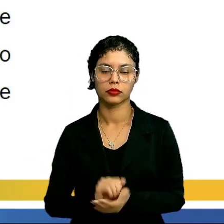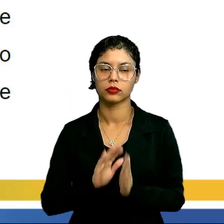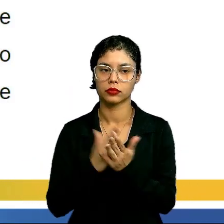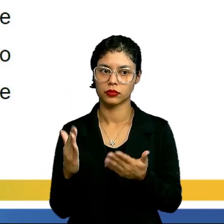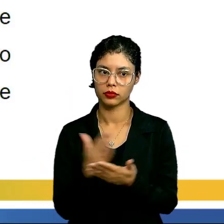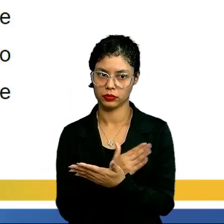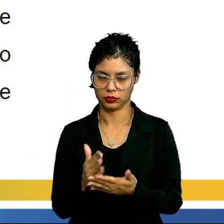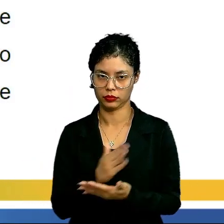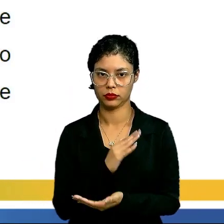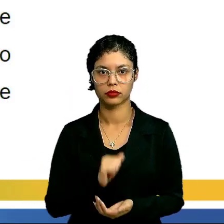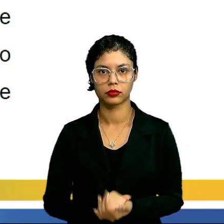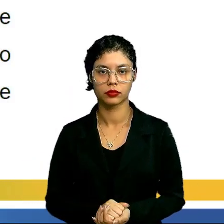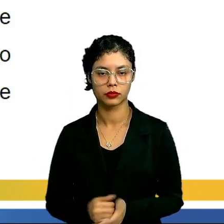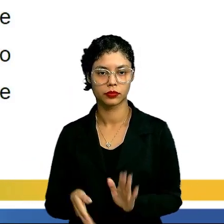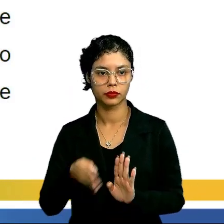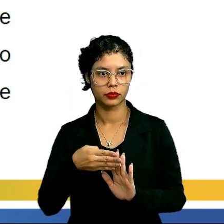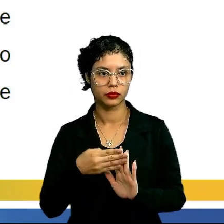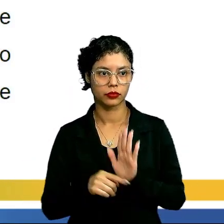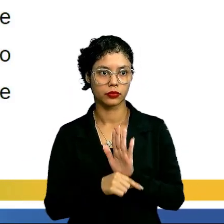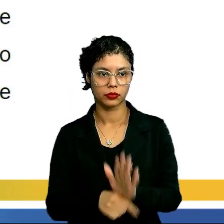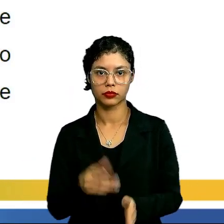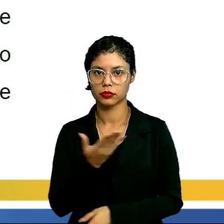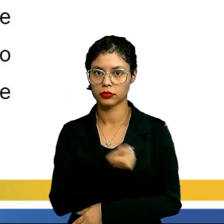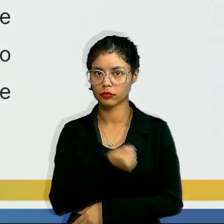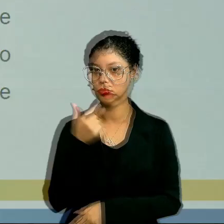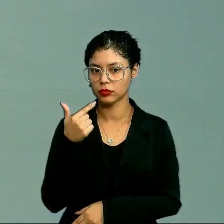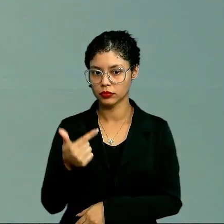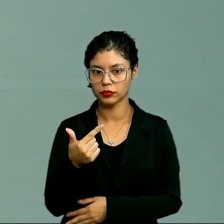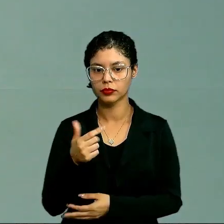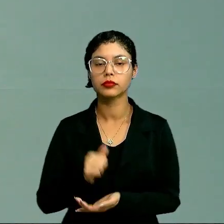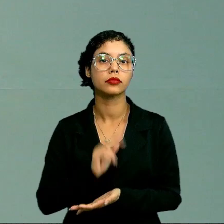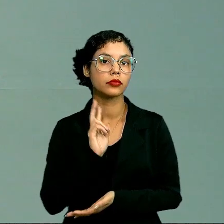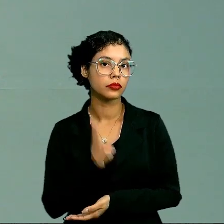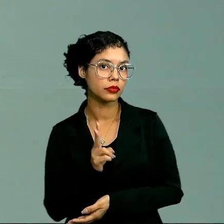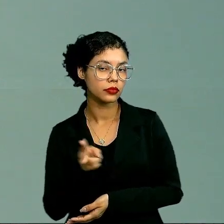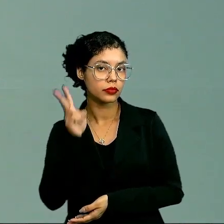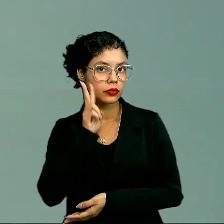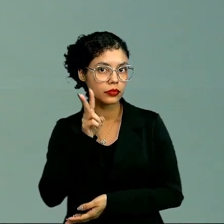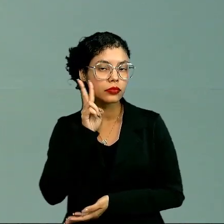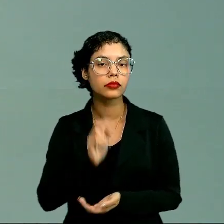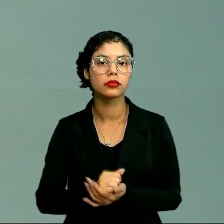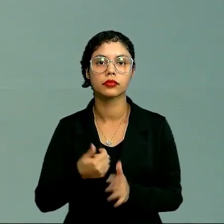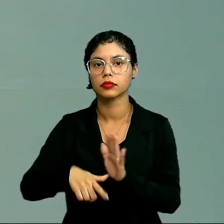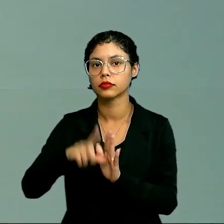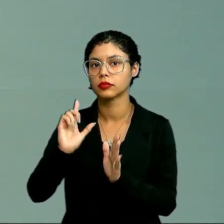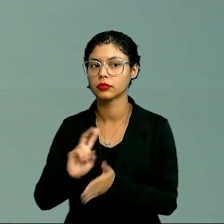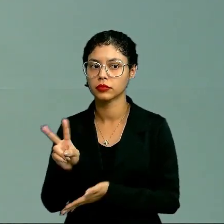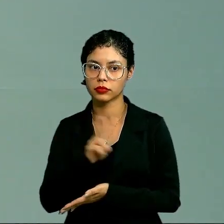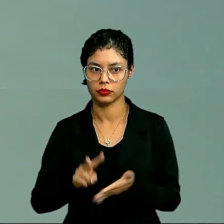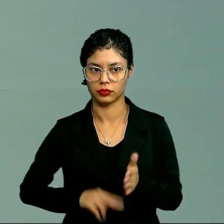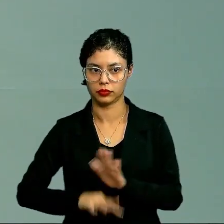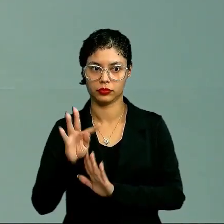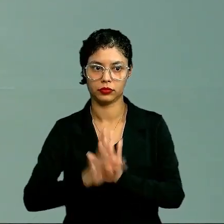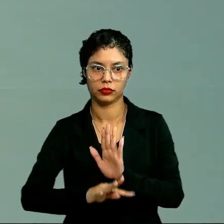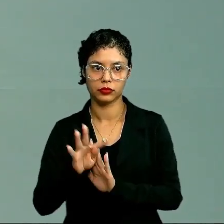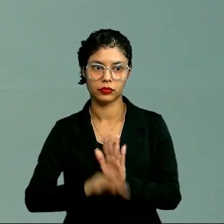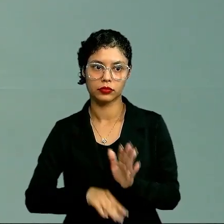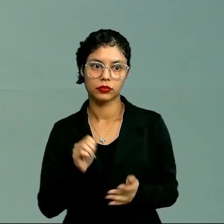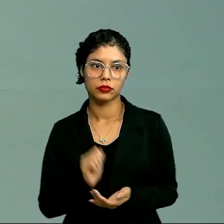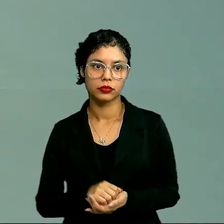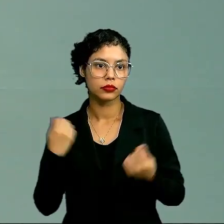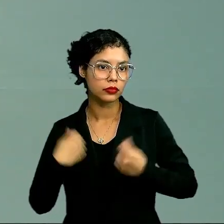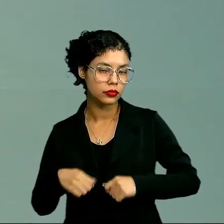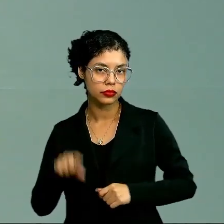livro de vocês, essa é a proposta número 2. Lembrando sempre que, antes de nós fazermos a leitura dos textos motivadores,